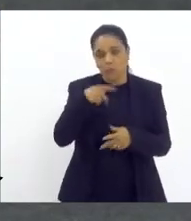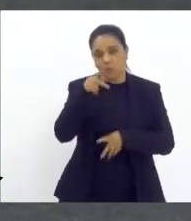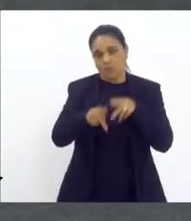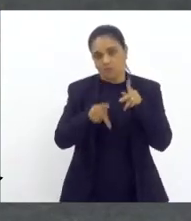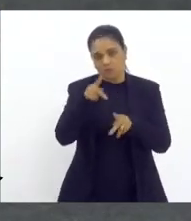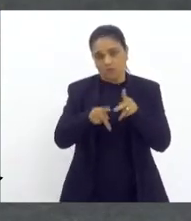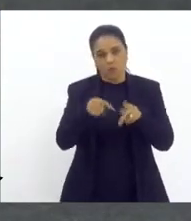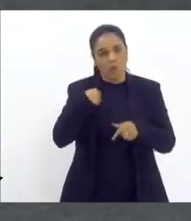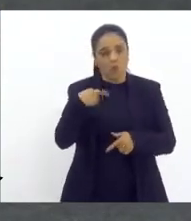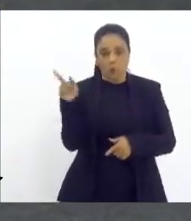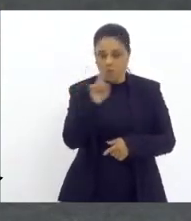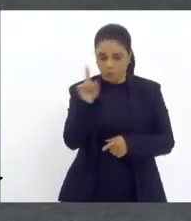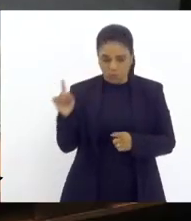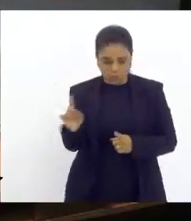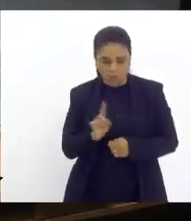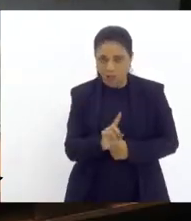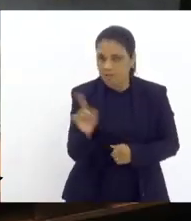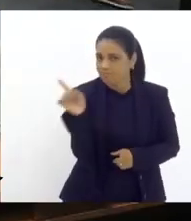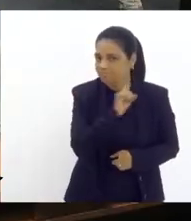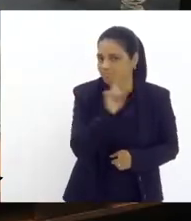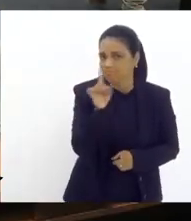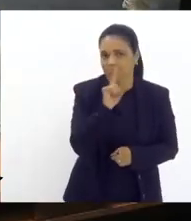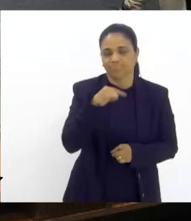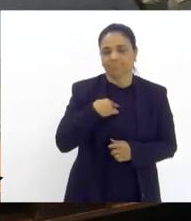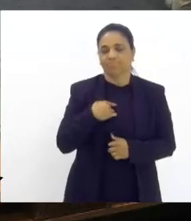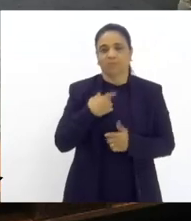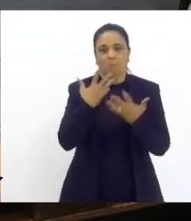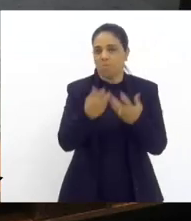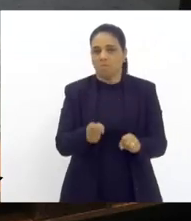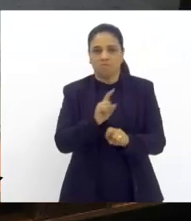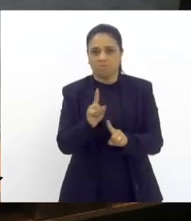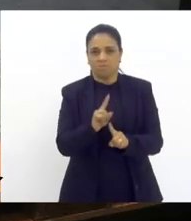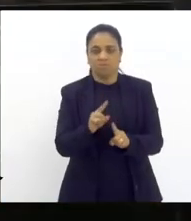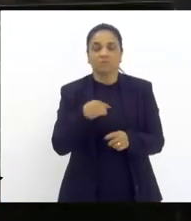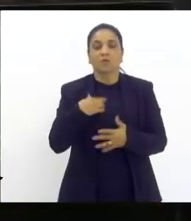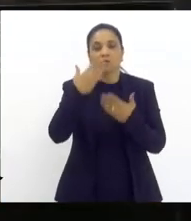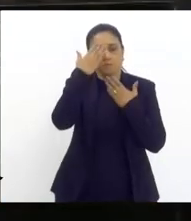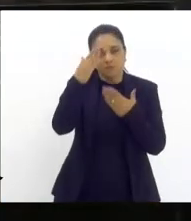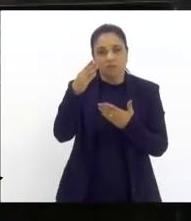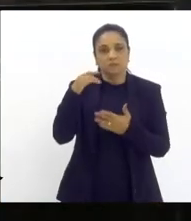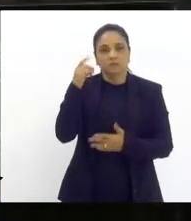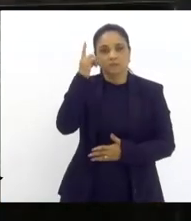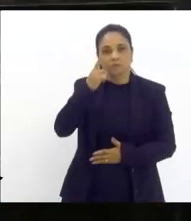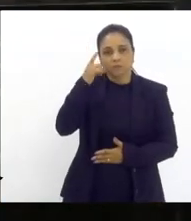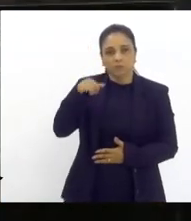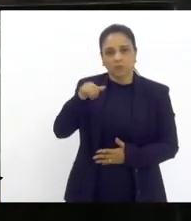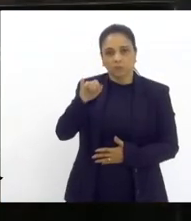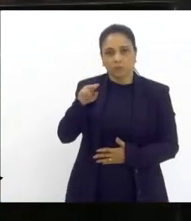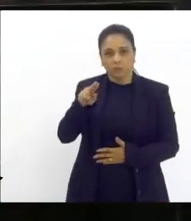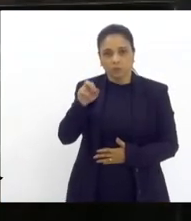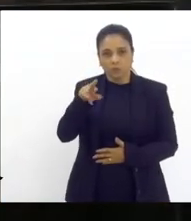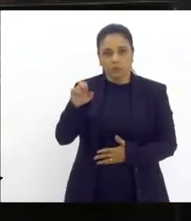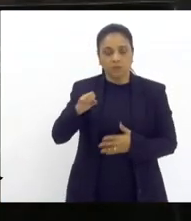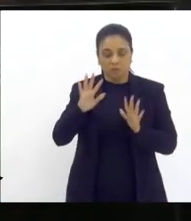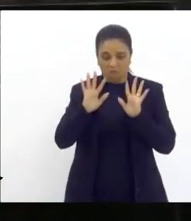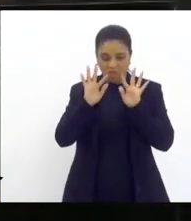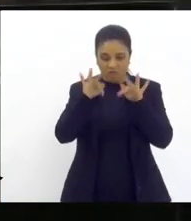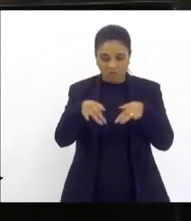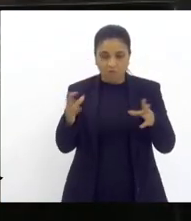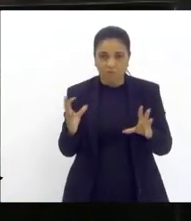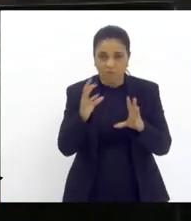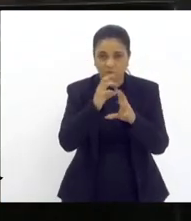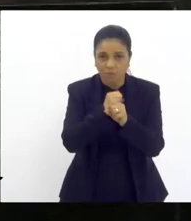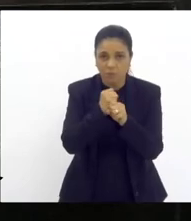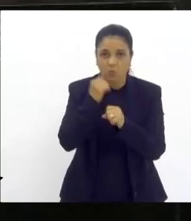comigo lá não Obrigado Deputado Yuri Eu quero fechar aqui o meu discurso